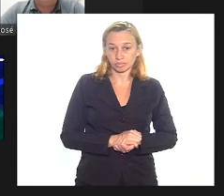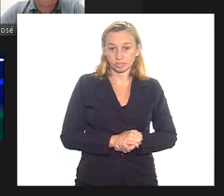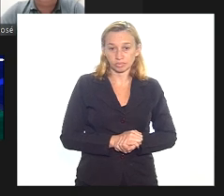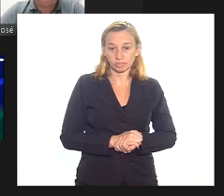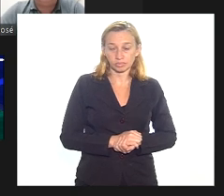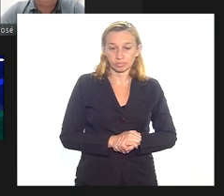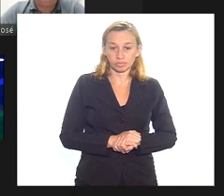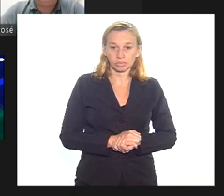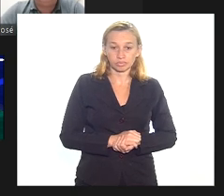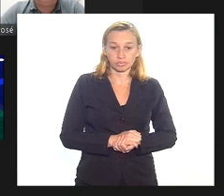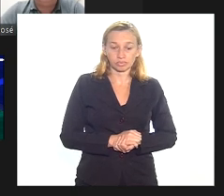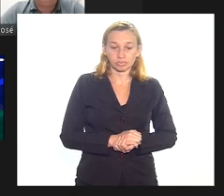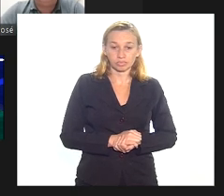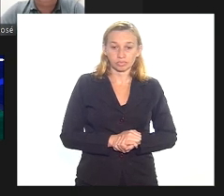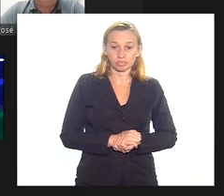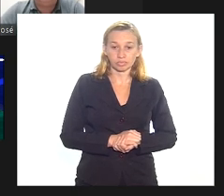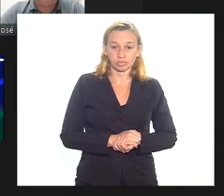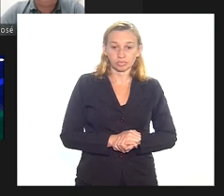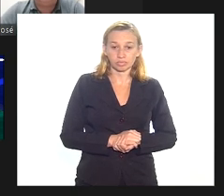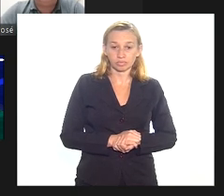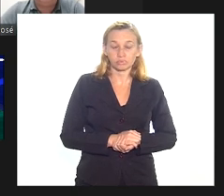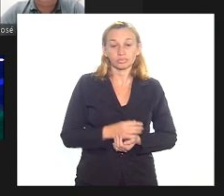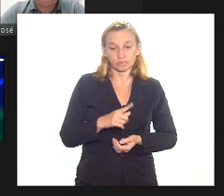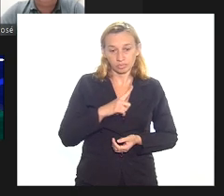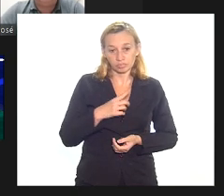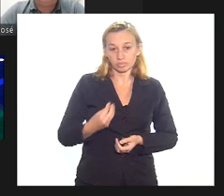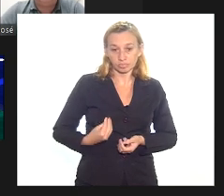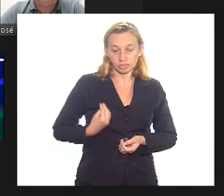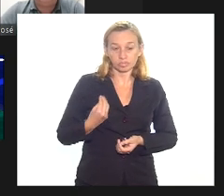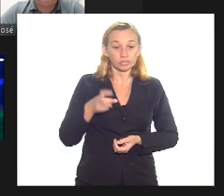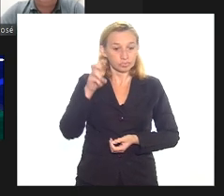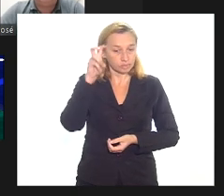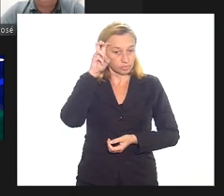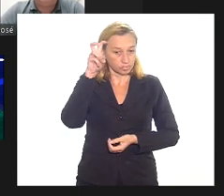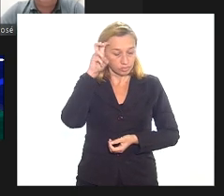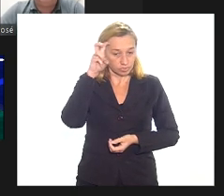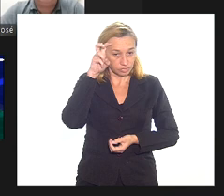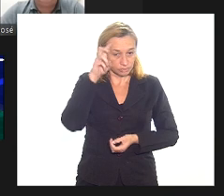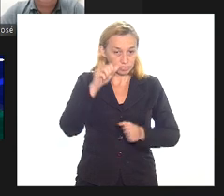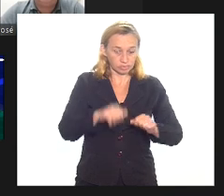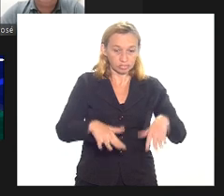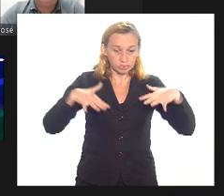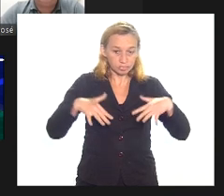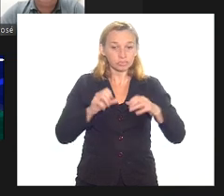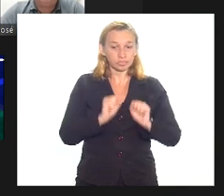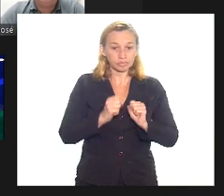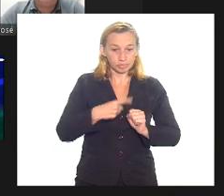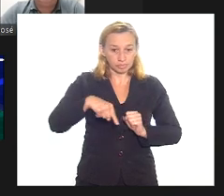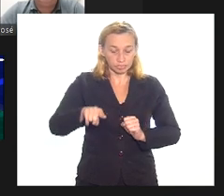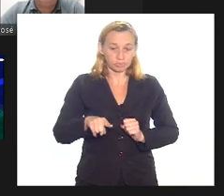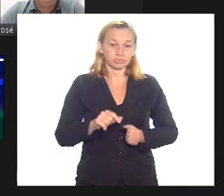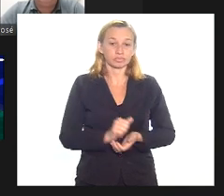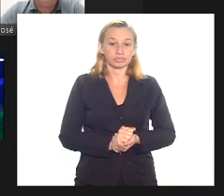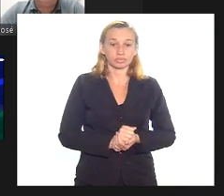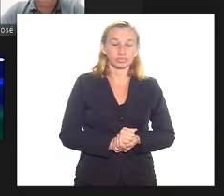para ter a Assembleia de forma presencial na quinta-feira daqueles que podem estar na